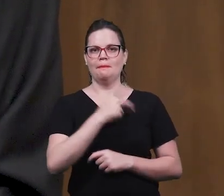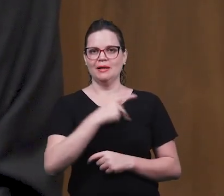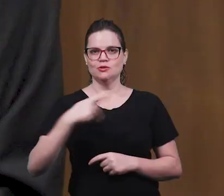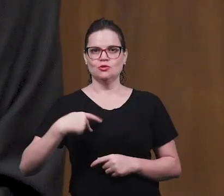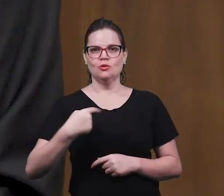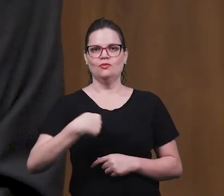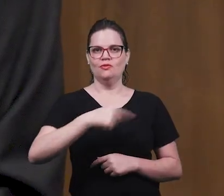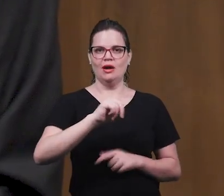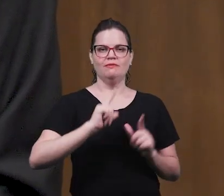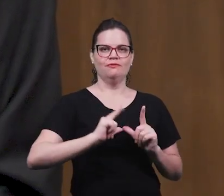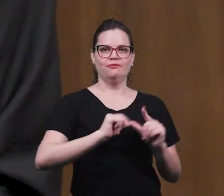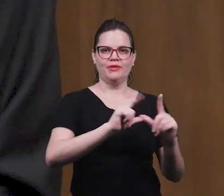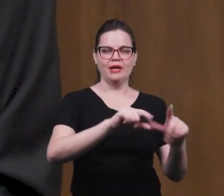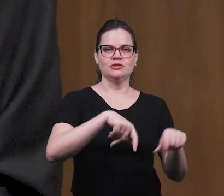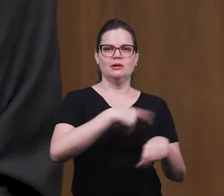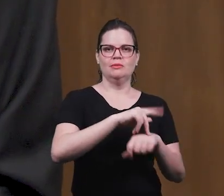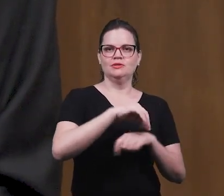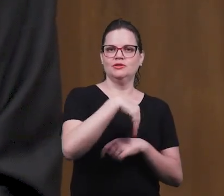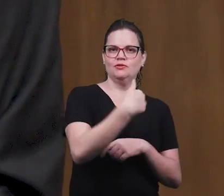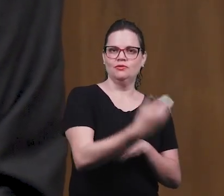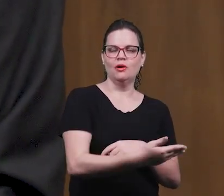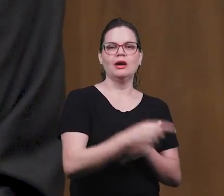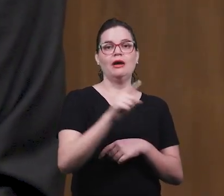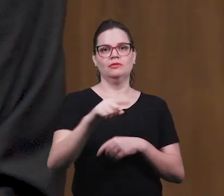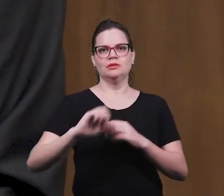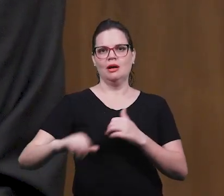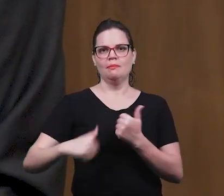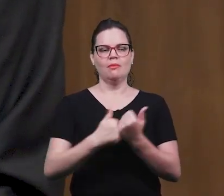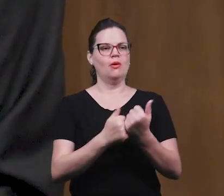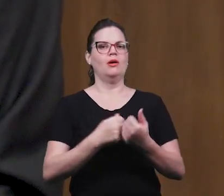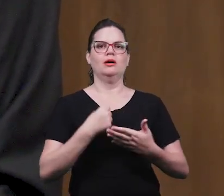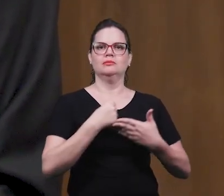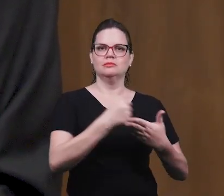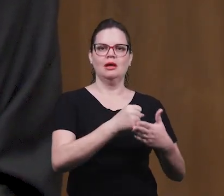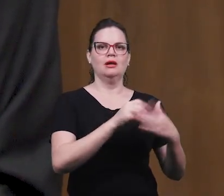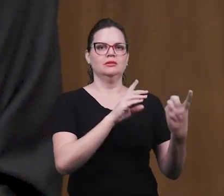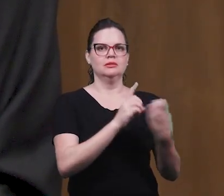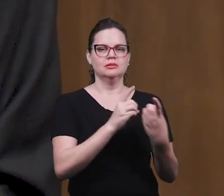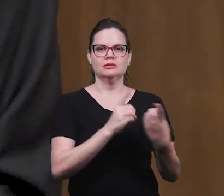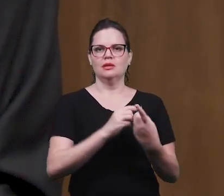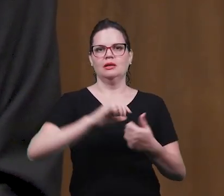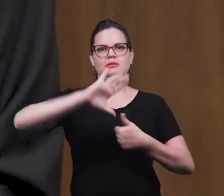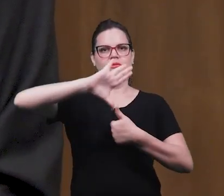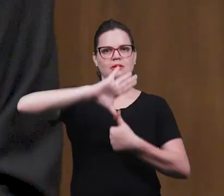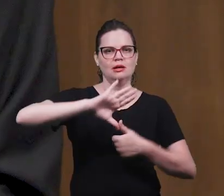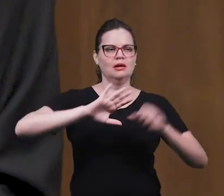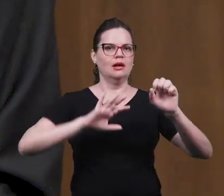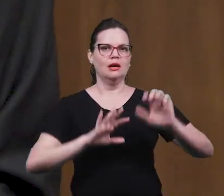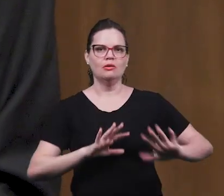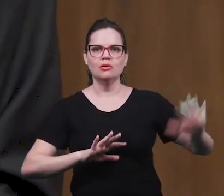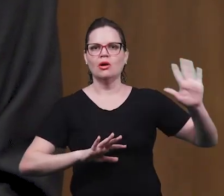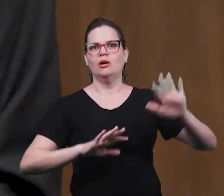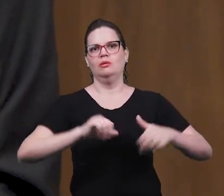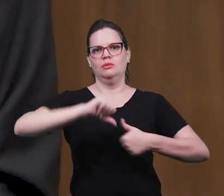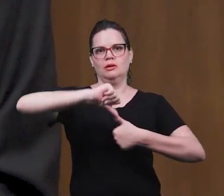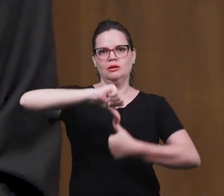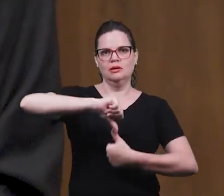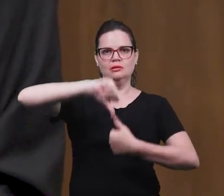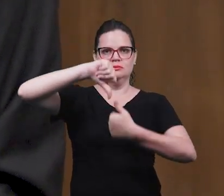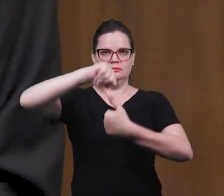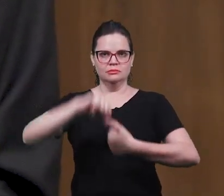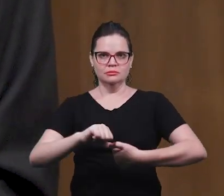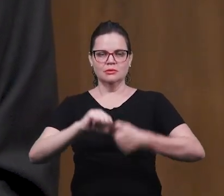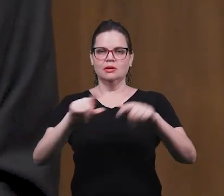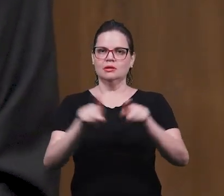quando eles viajam para dar assistência ao leste europeu, Europa, América do Sul, Central, Estados Unidos, a missão